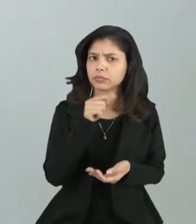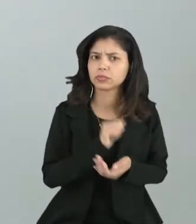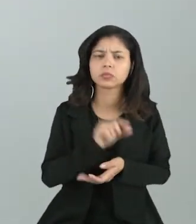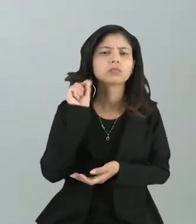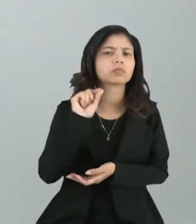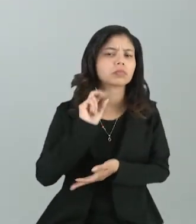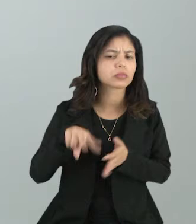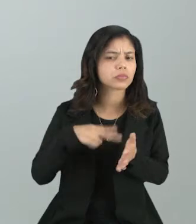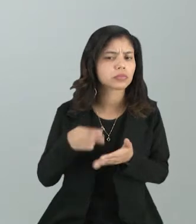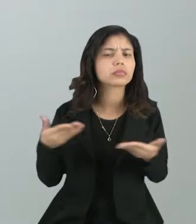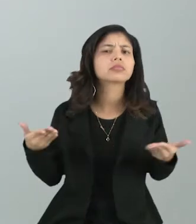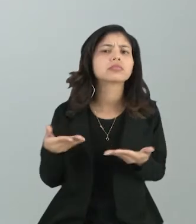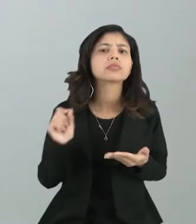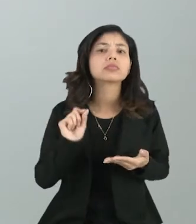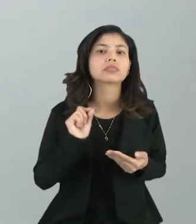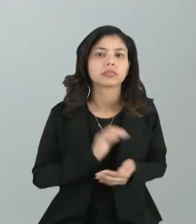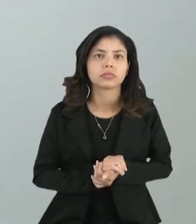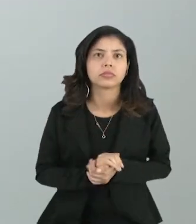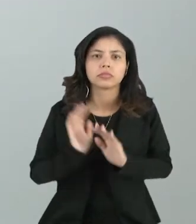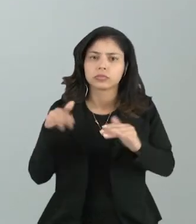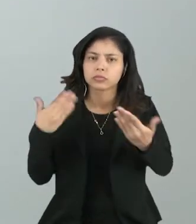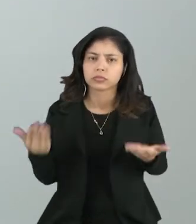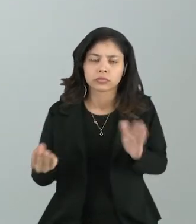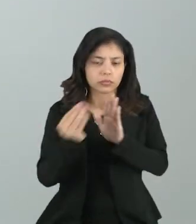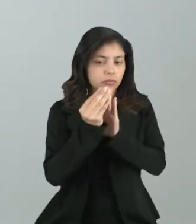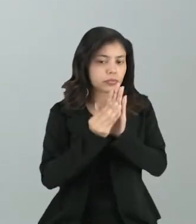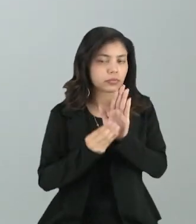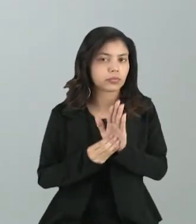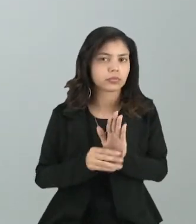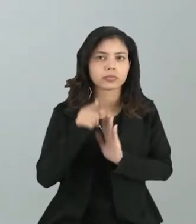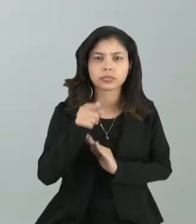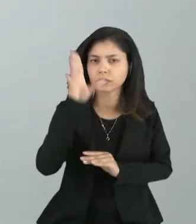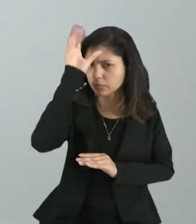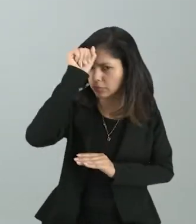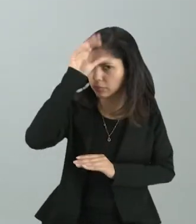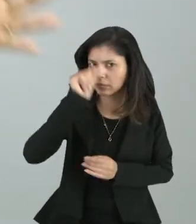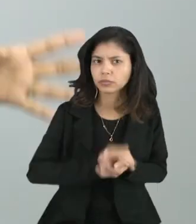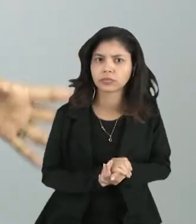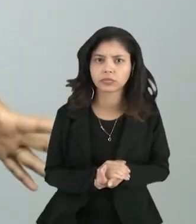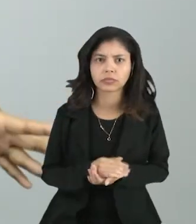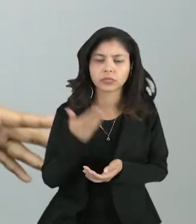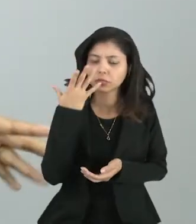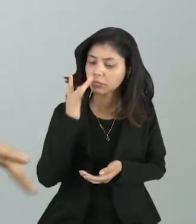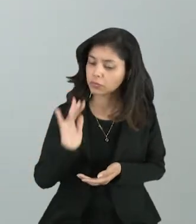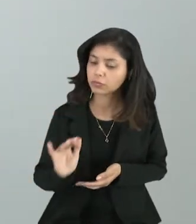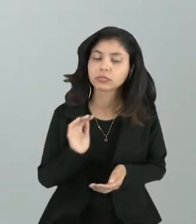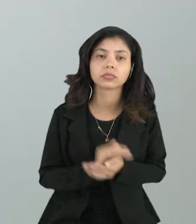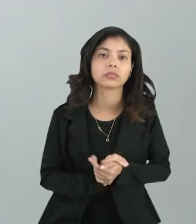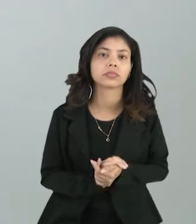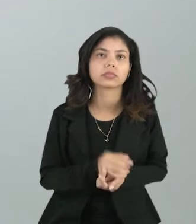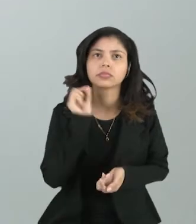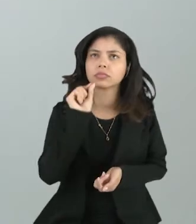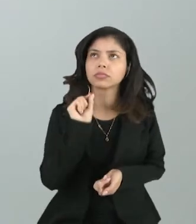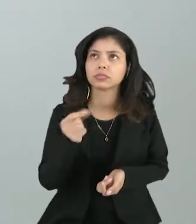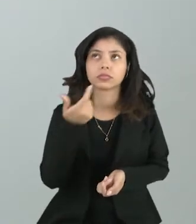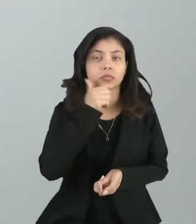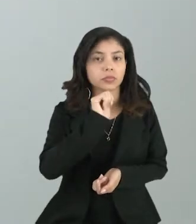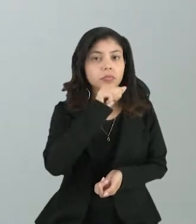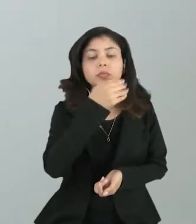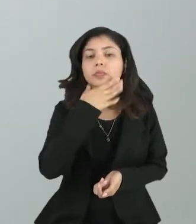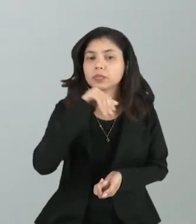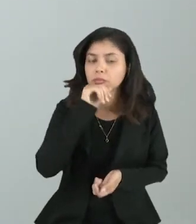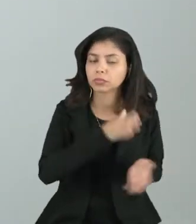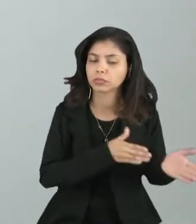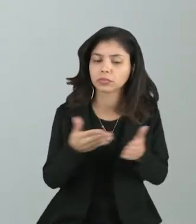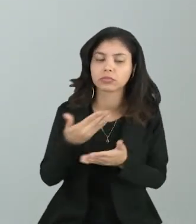o que é dança para você, quais são as formas de dança que você aprendeu desde quando você era criança, o que seus pais passavam